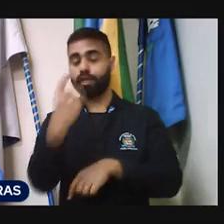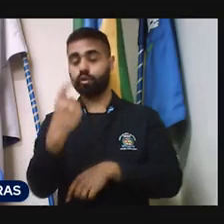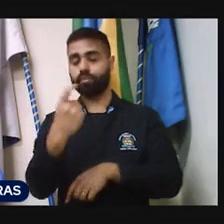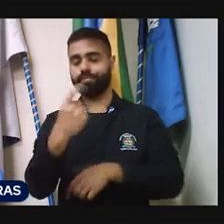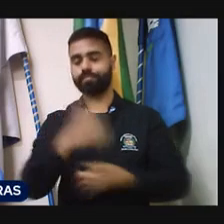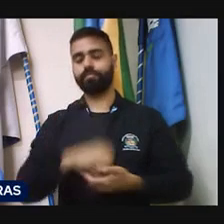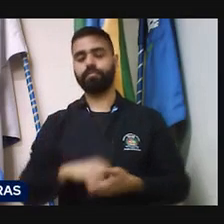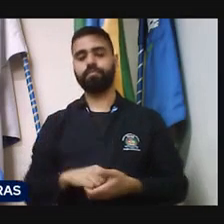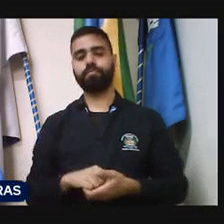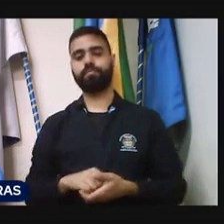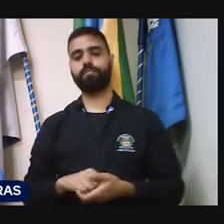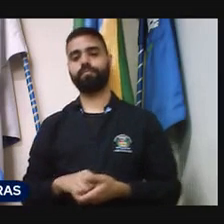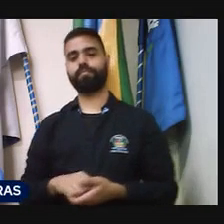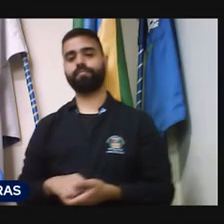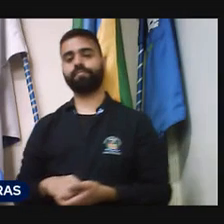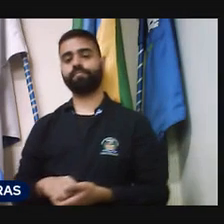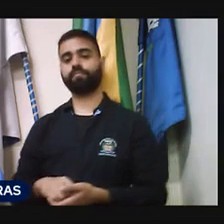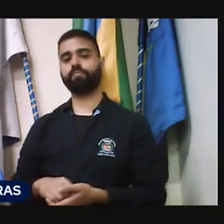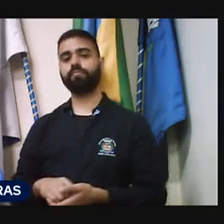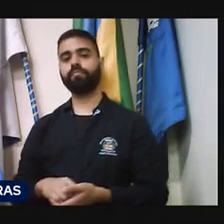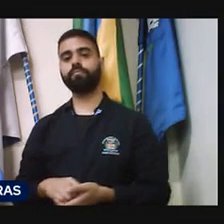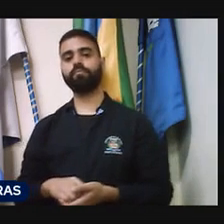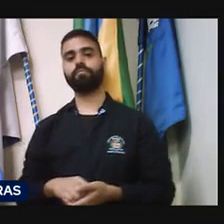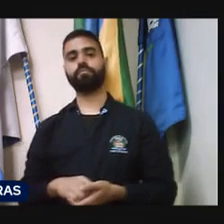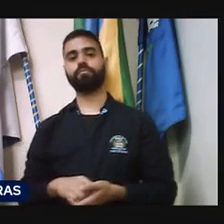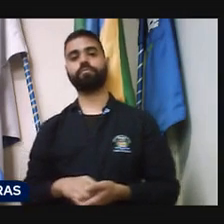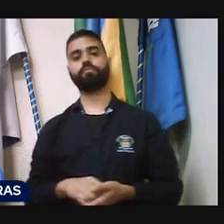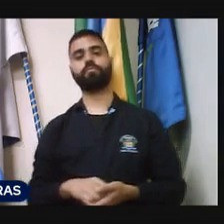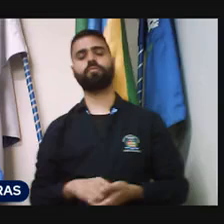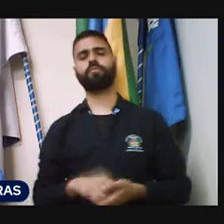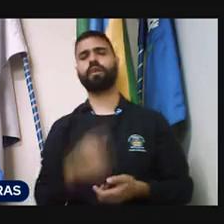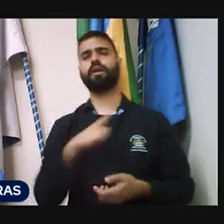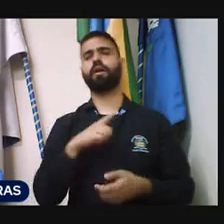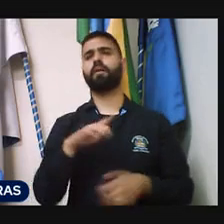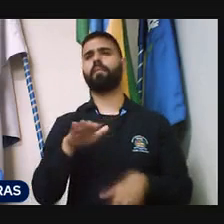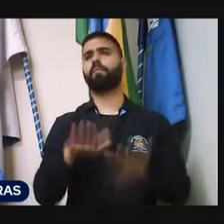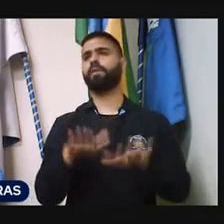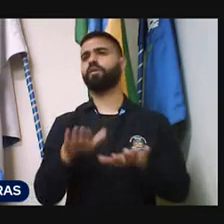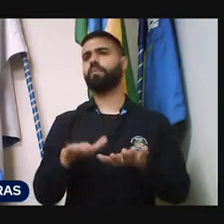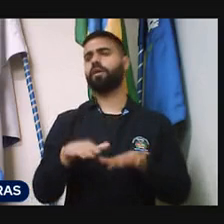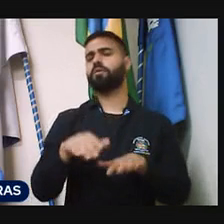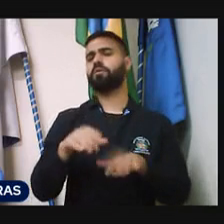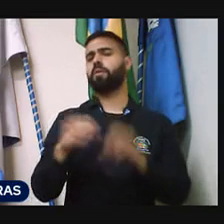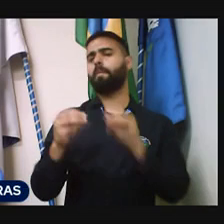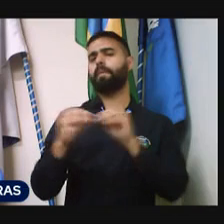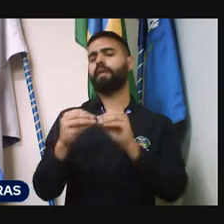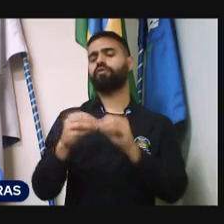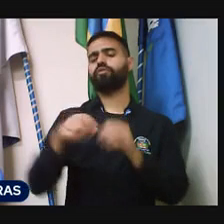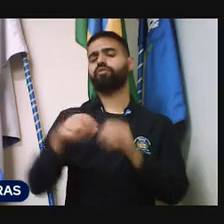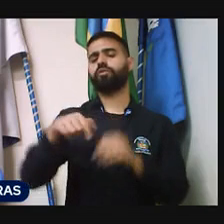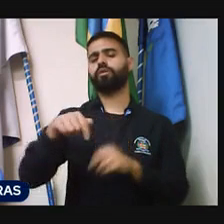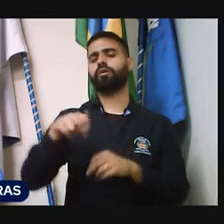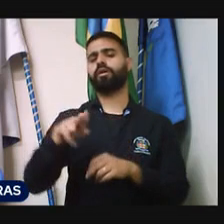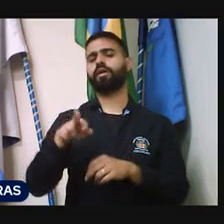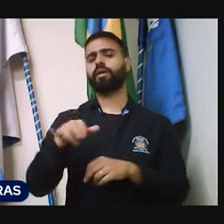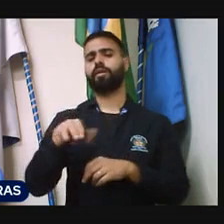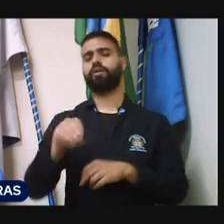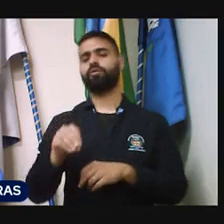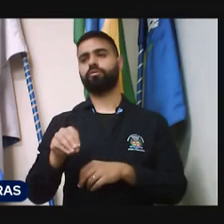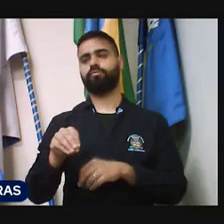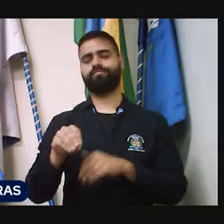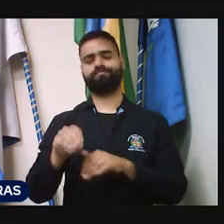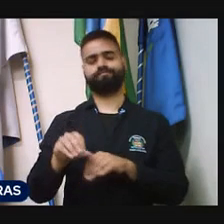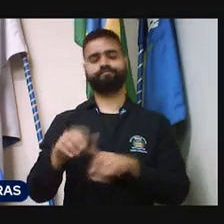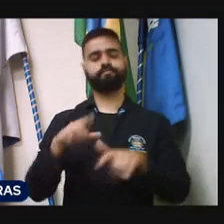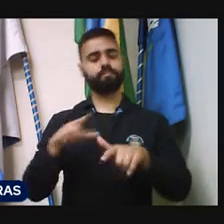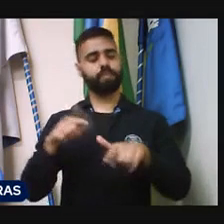céu aberto lixeira mesmo a nível mais ou menos ali de Quirino Então foi uma luta grande